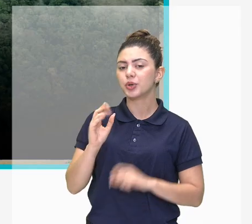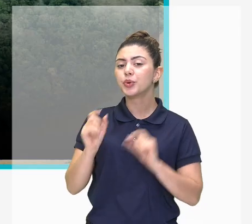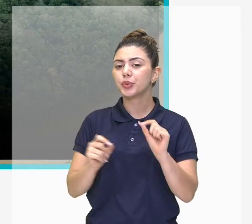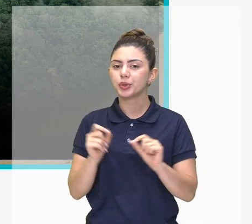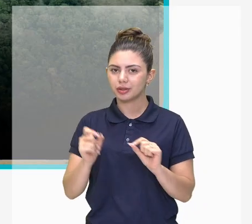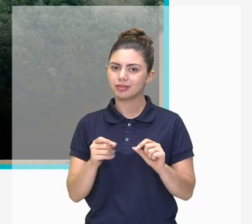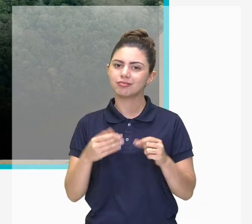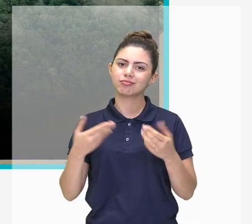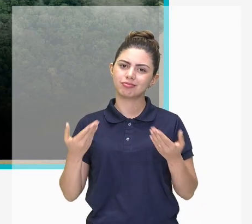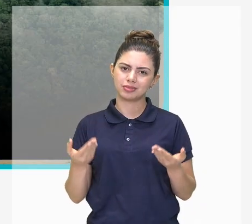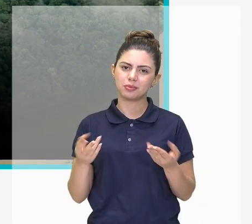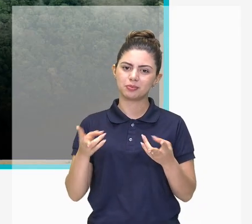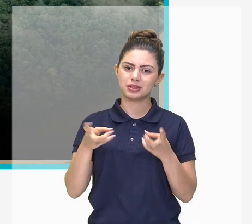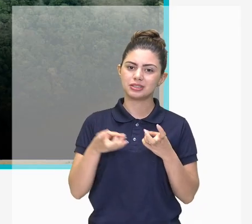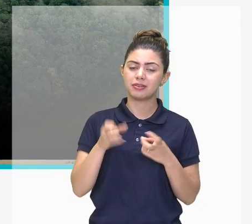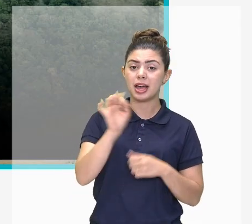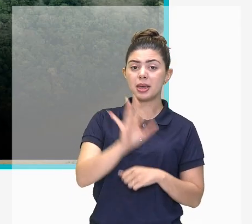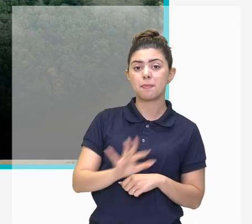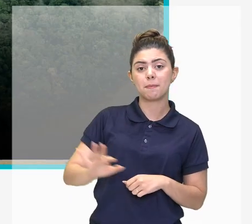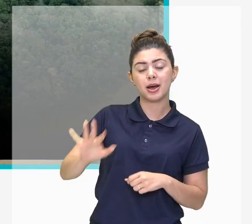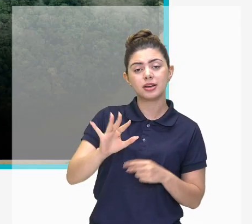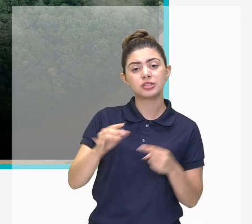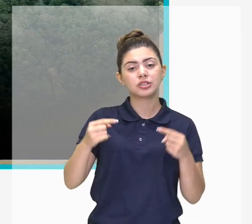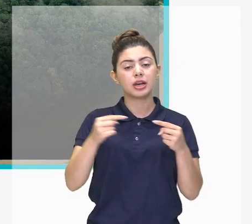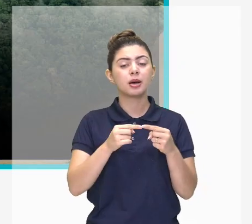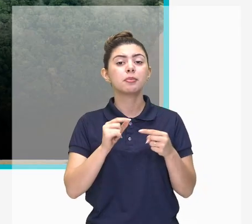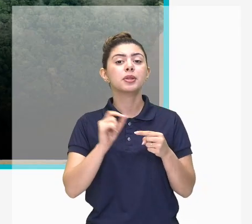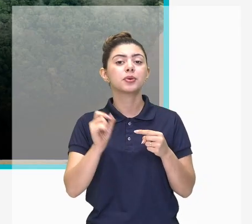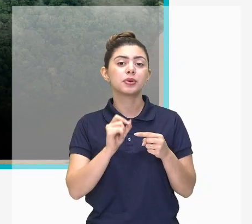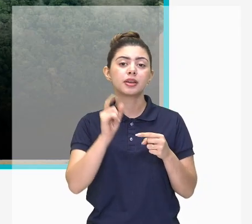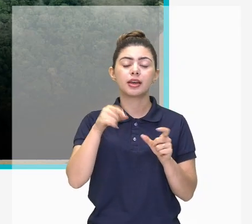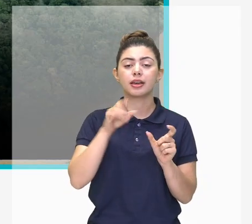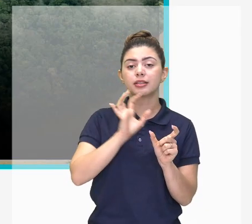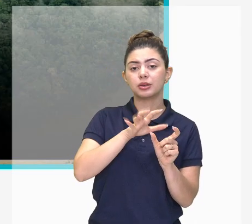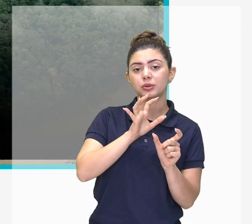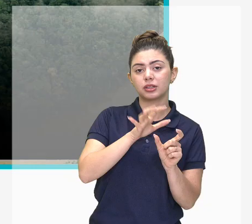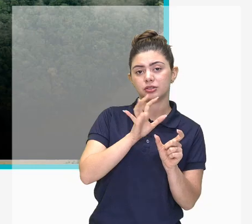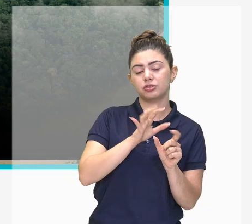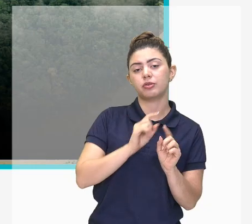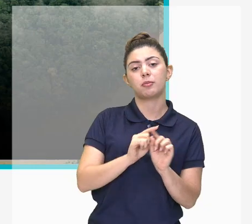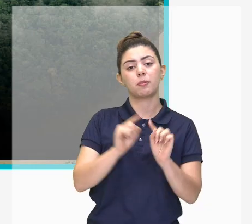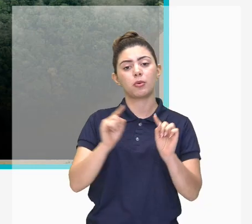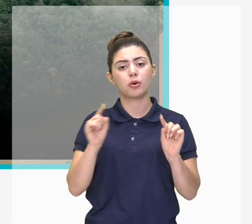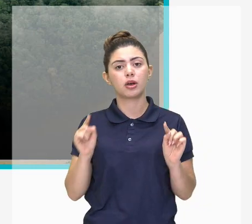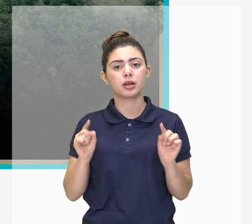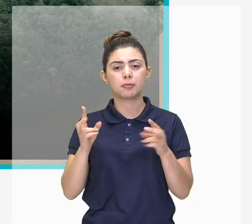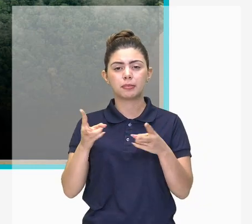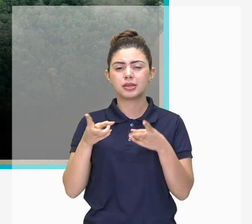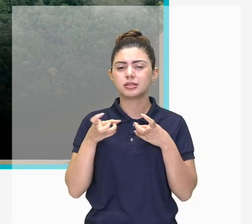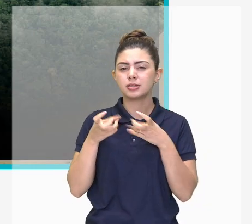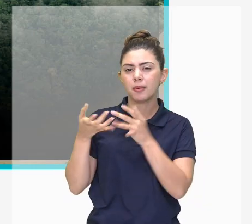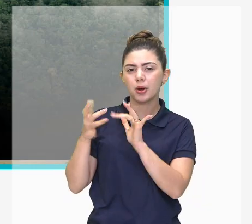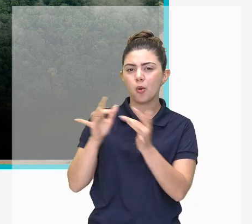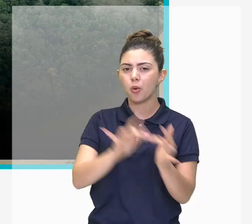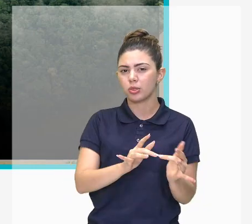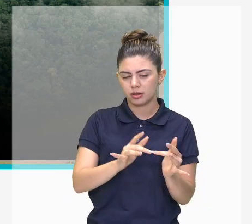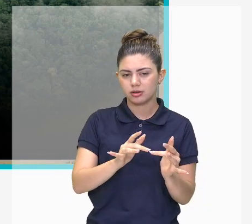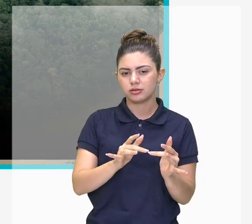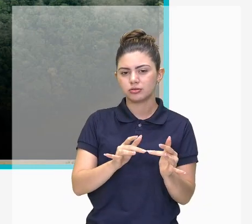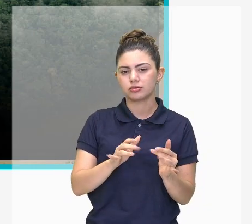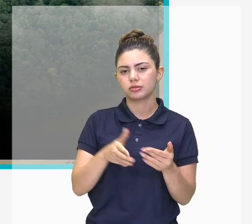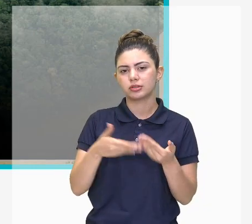uma imagem denotativa. Porém, o que traz o contexto faz